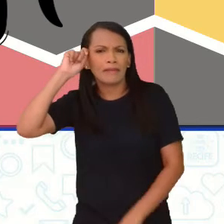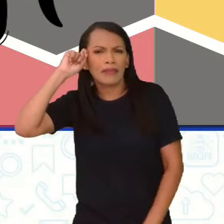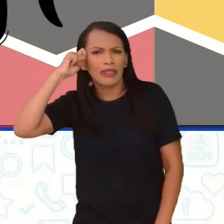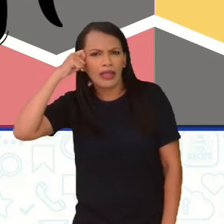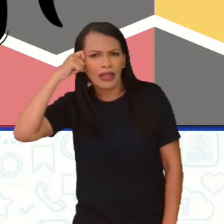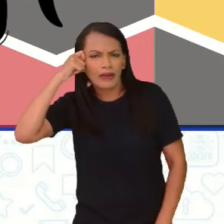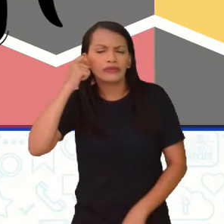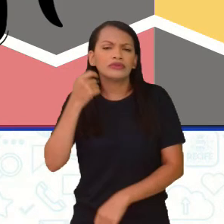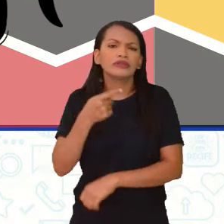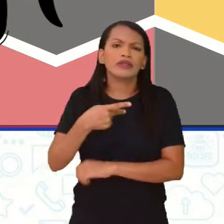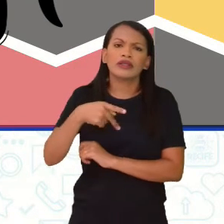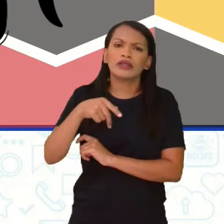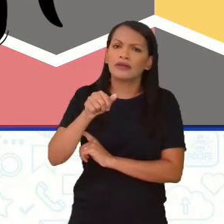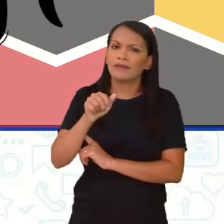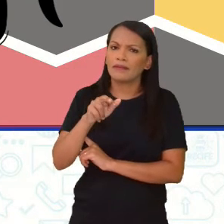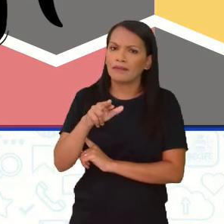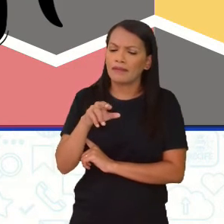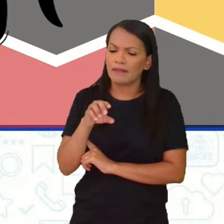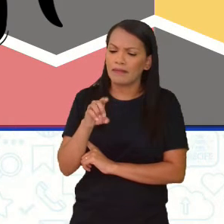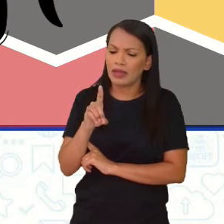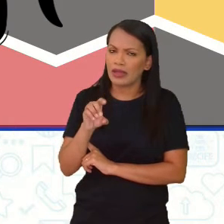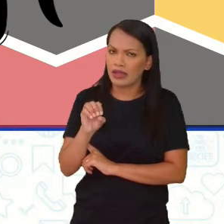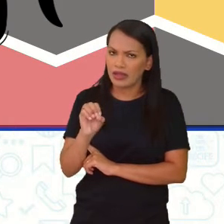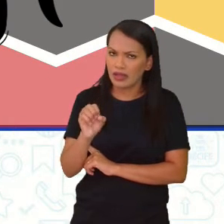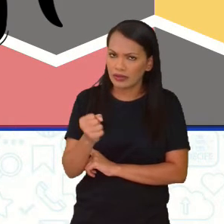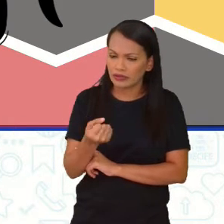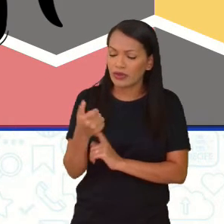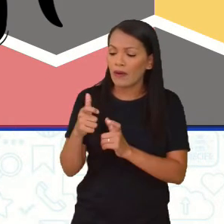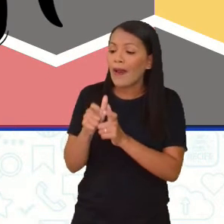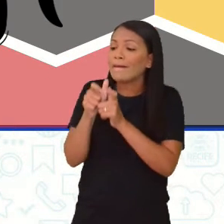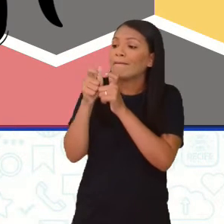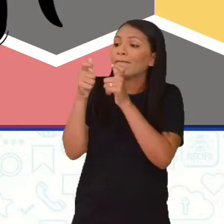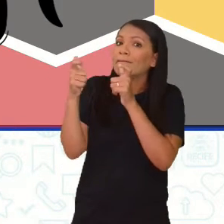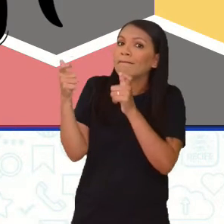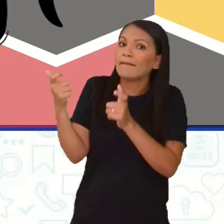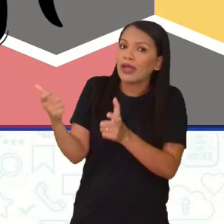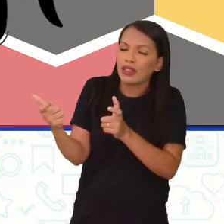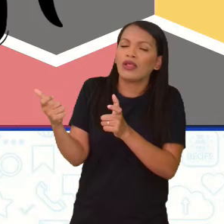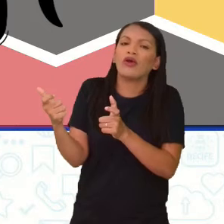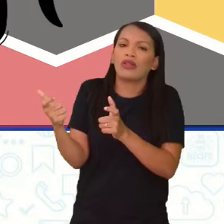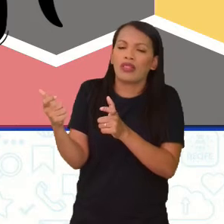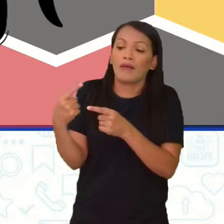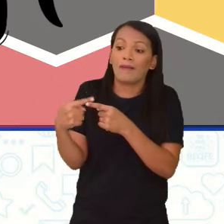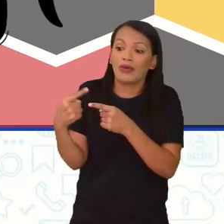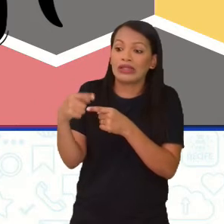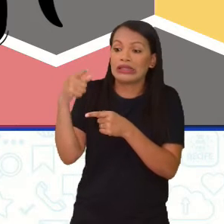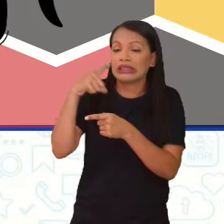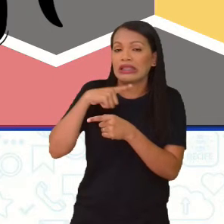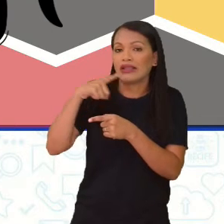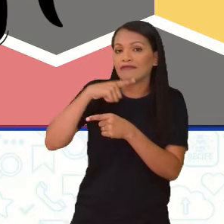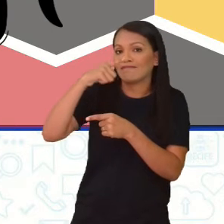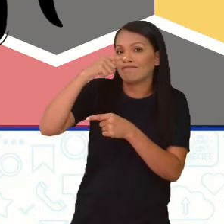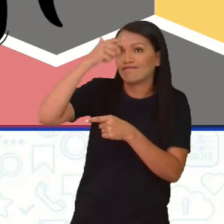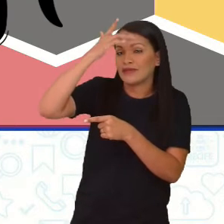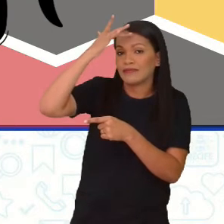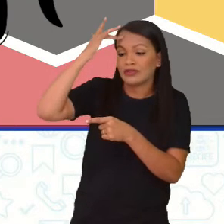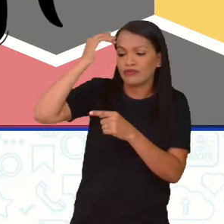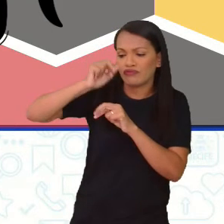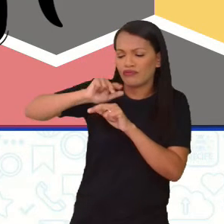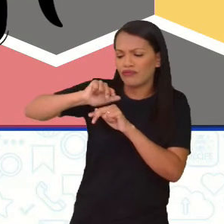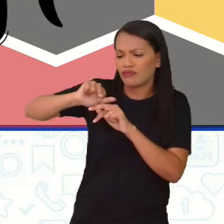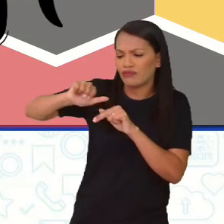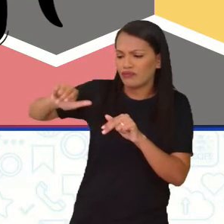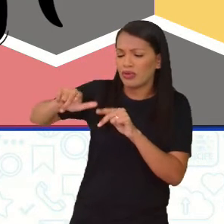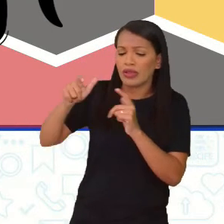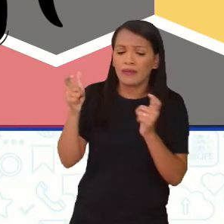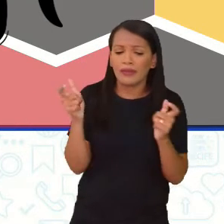nesse sentido, é uma maioria da população que ainda tem a castração ali